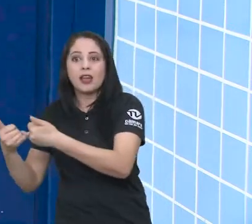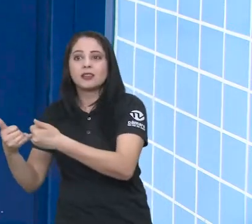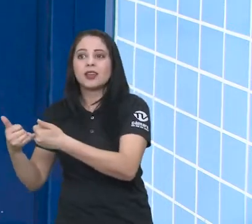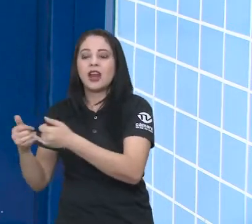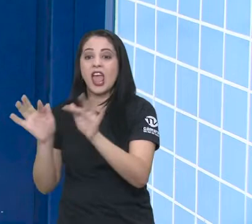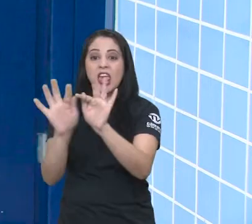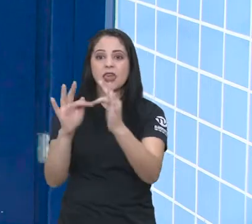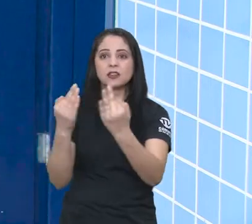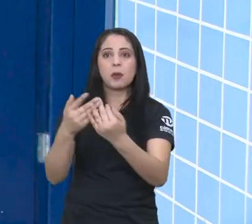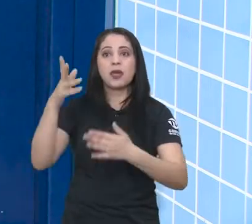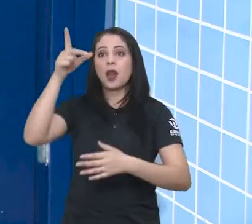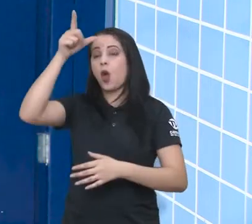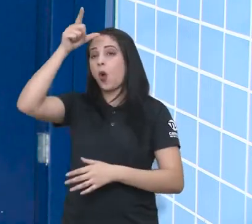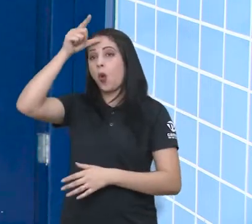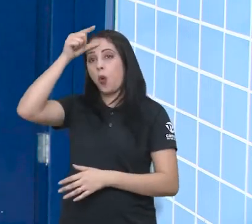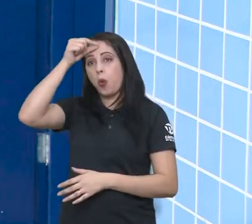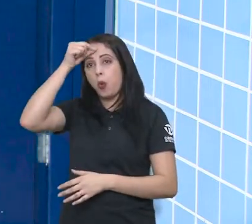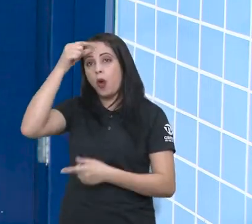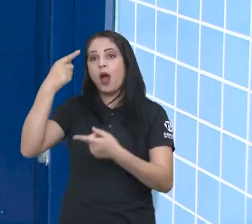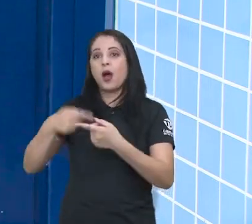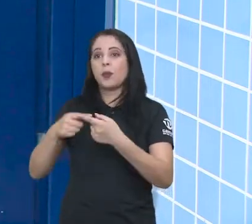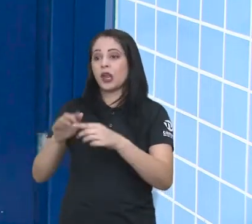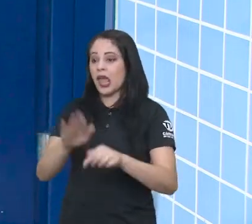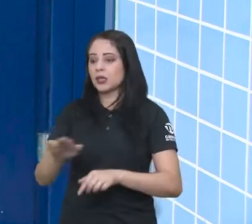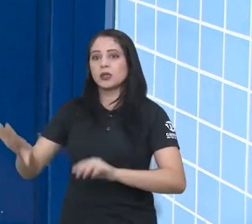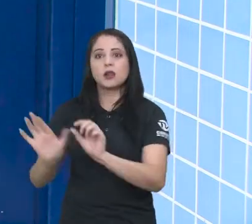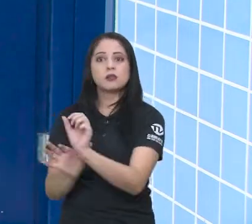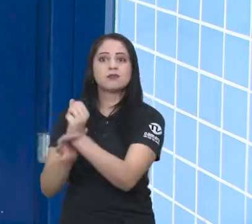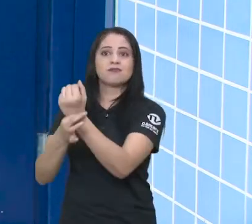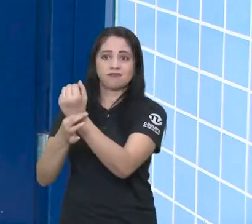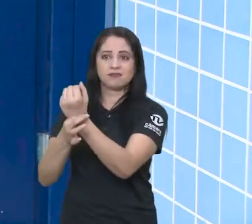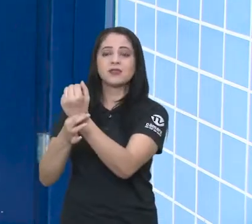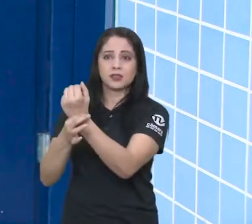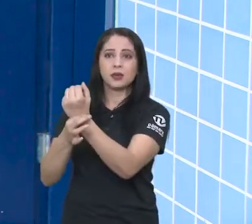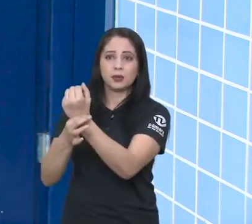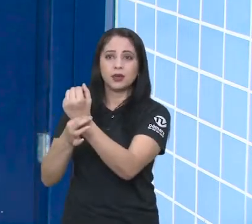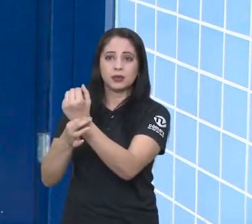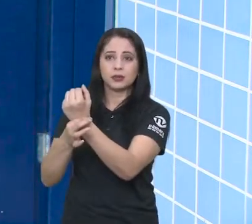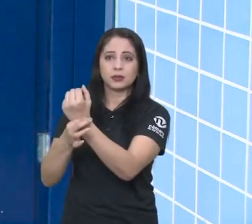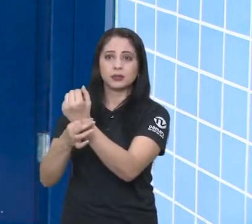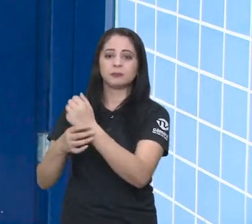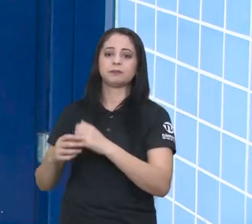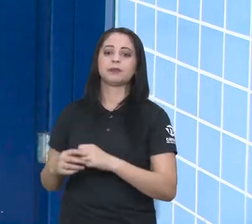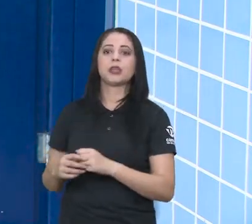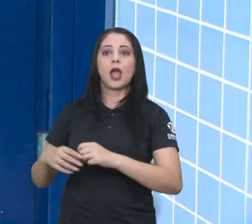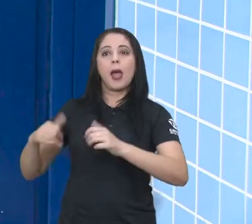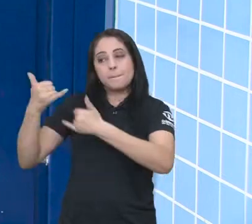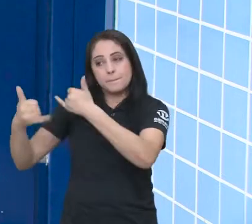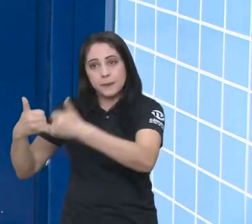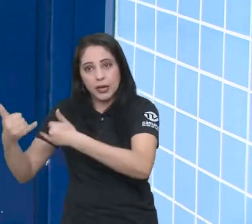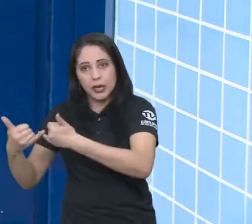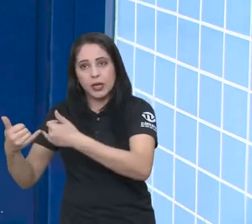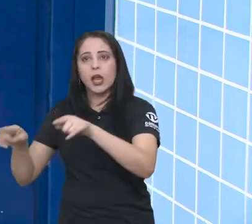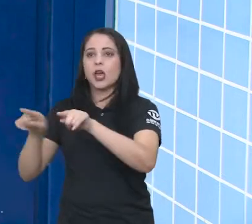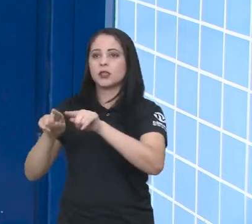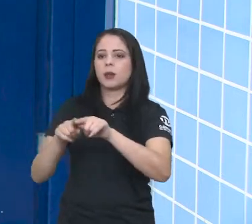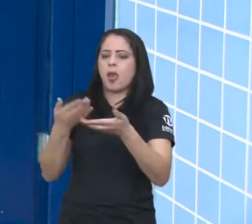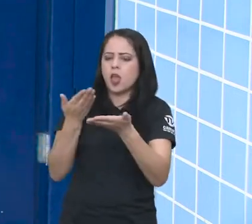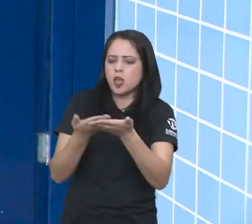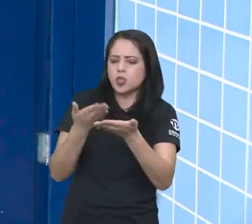as famílias ficarem mais tranquilas, porque tem um ensino aonde deixar o seu filho, não somente para lazer, mas para